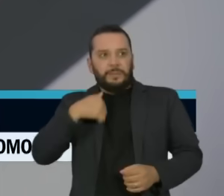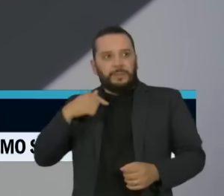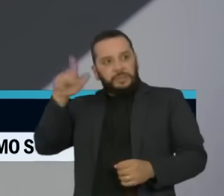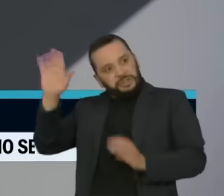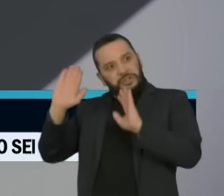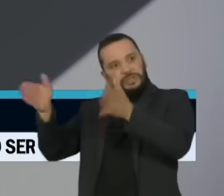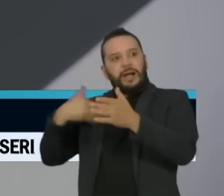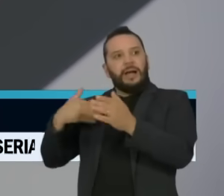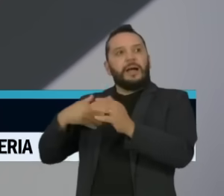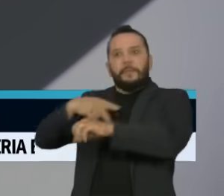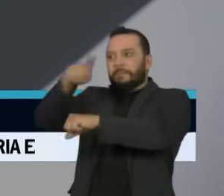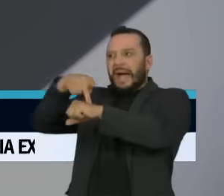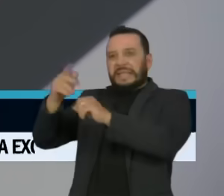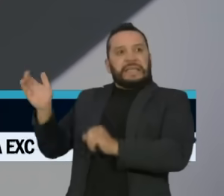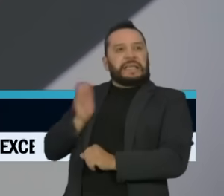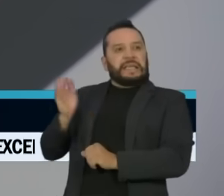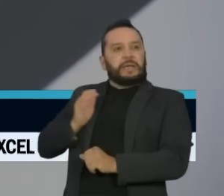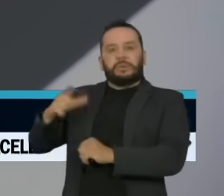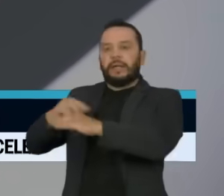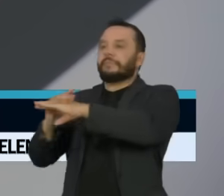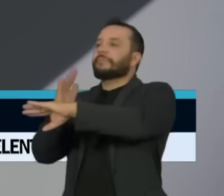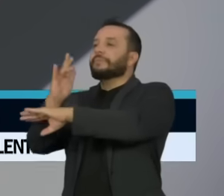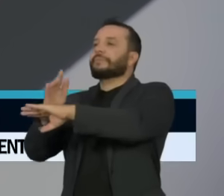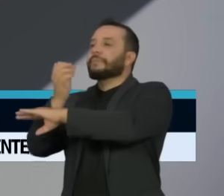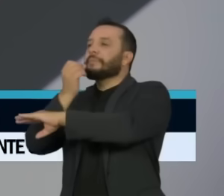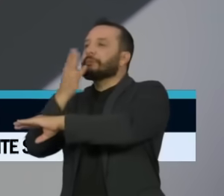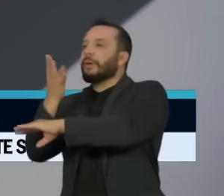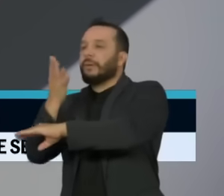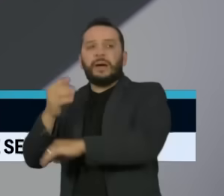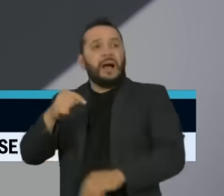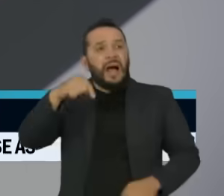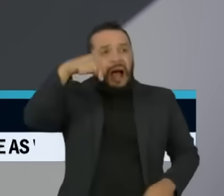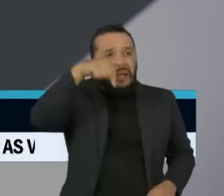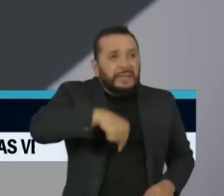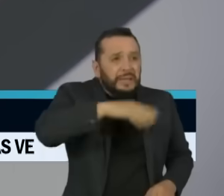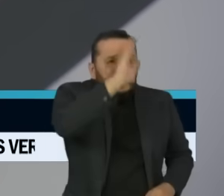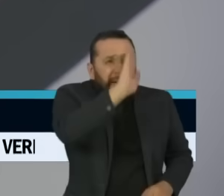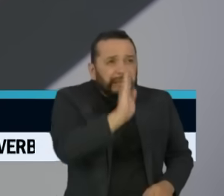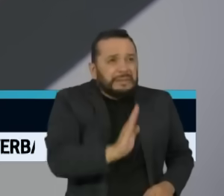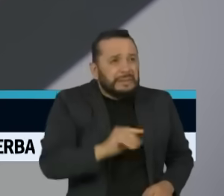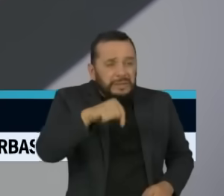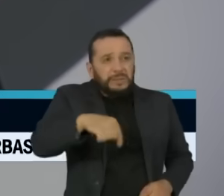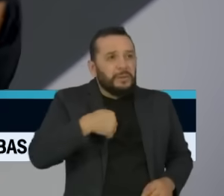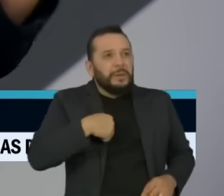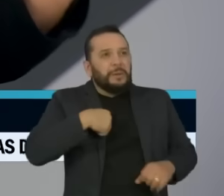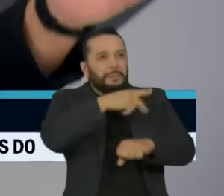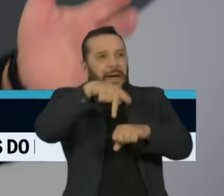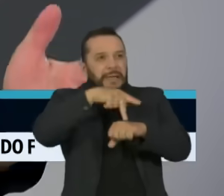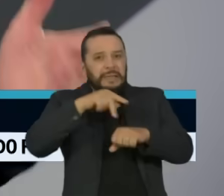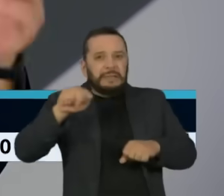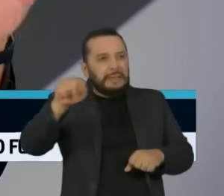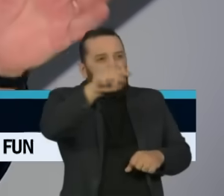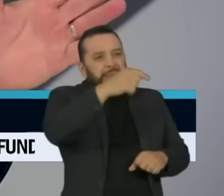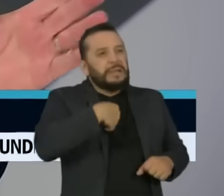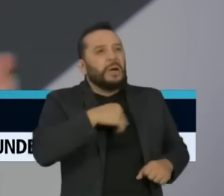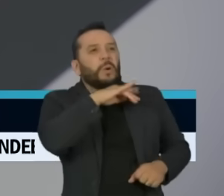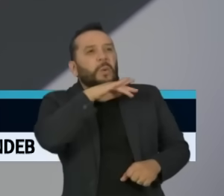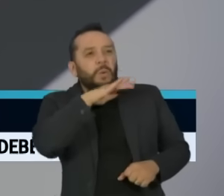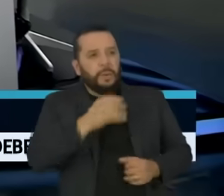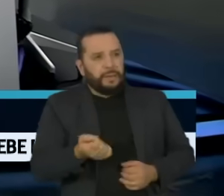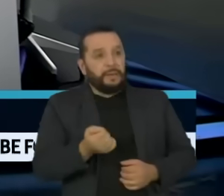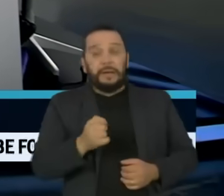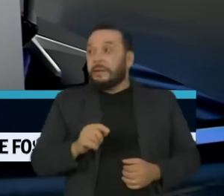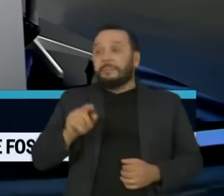padrões ambientais distintos e depois fazem uma coisa chamada maquiagem verde. Eles vão apoiar a tartaruga no tamanho, eu gosto de